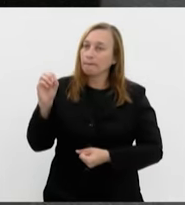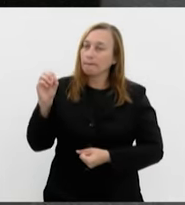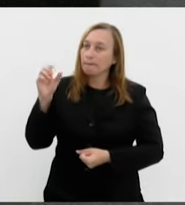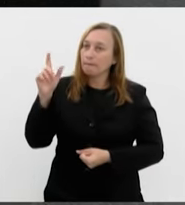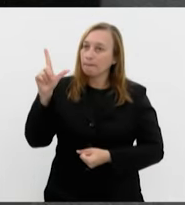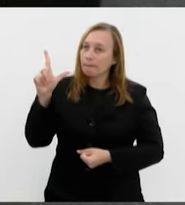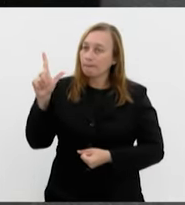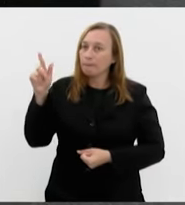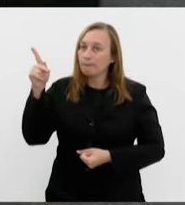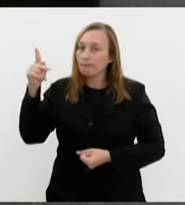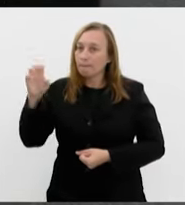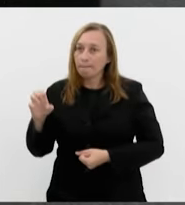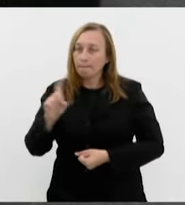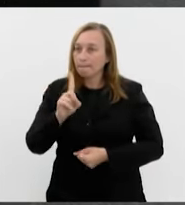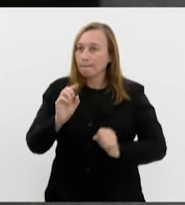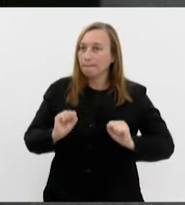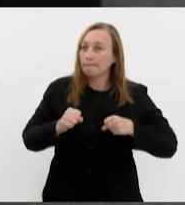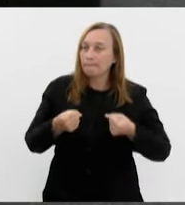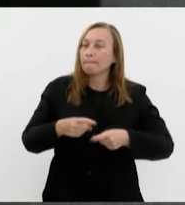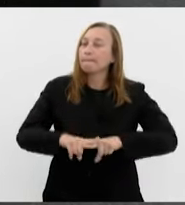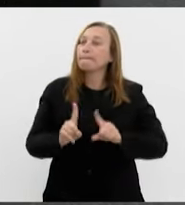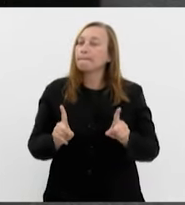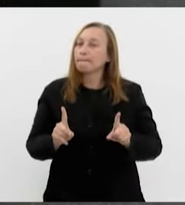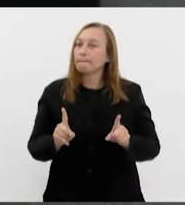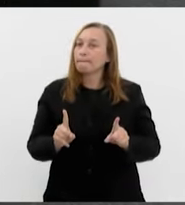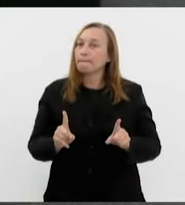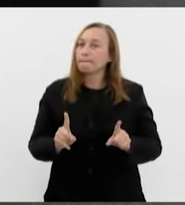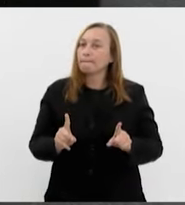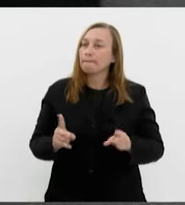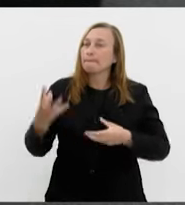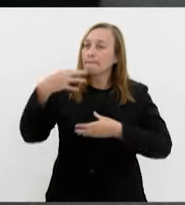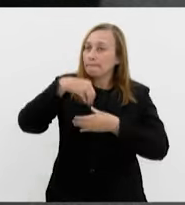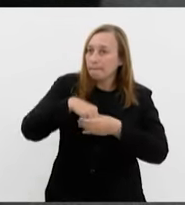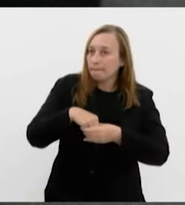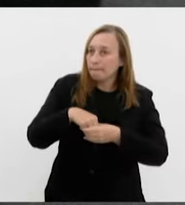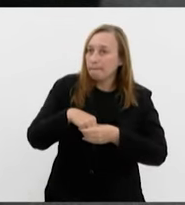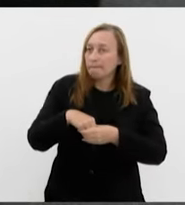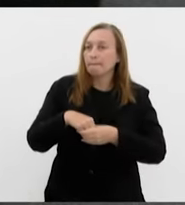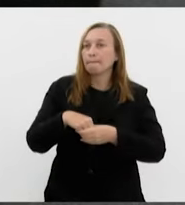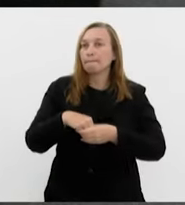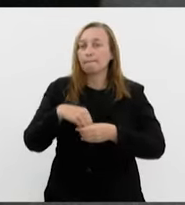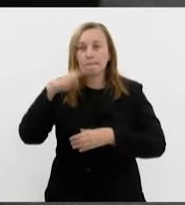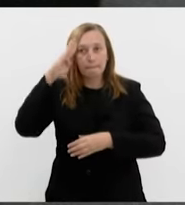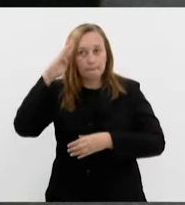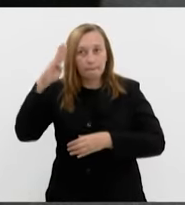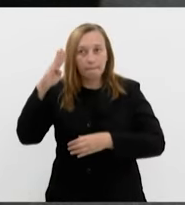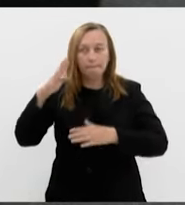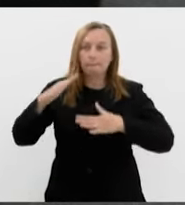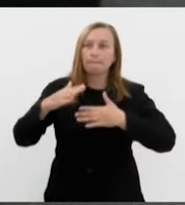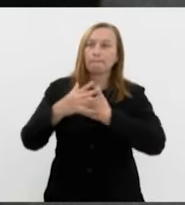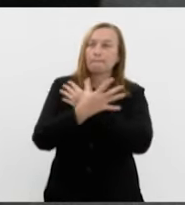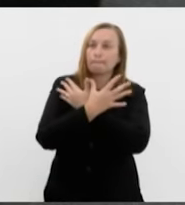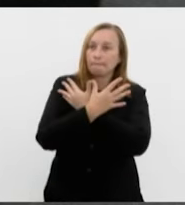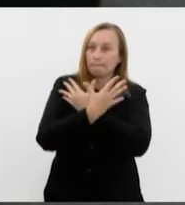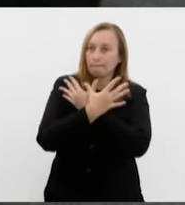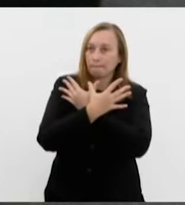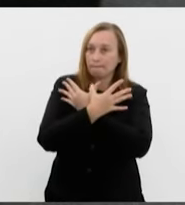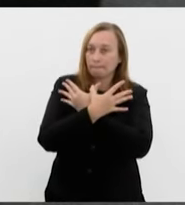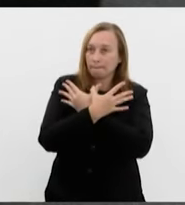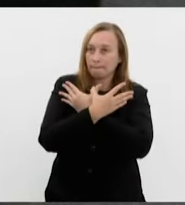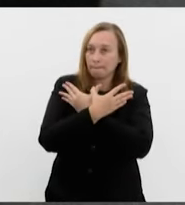não avançou, mas felizmente, dentro das forças de segurança do Exército, da Marinha e da Aeronáutica, a